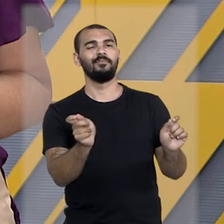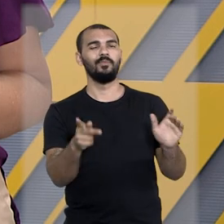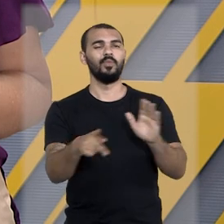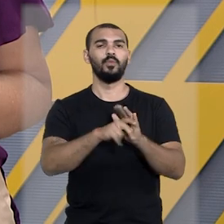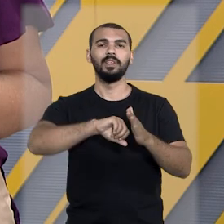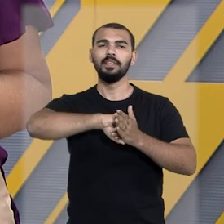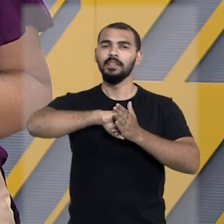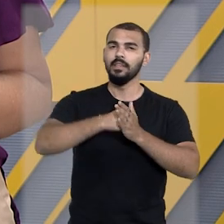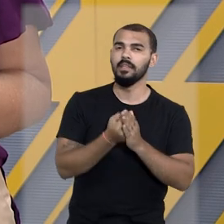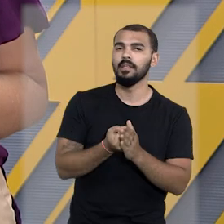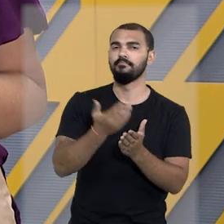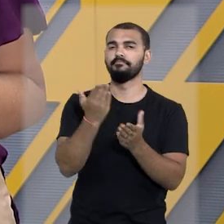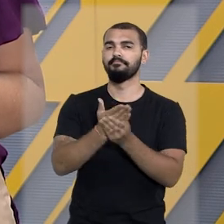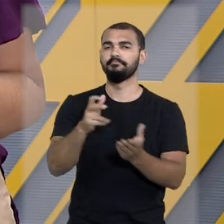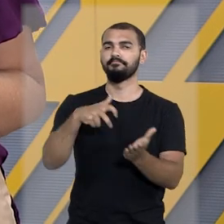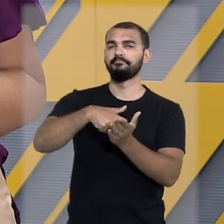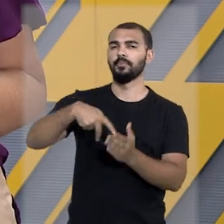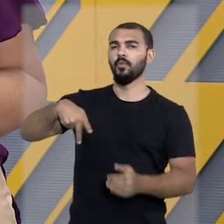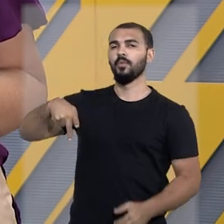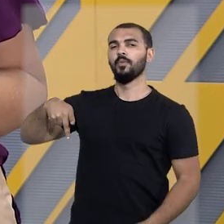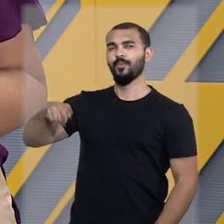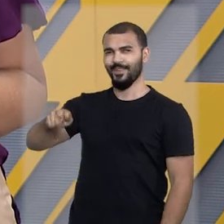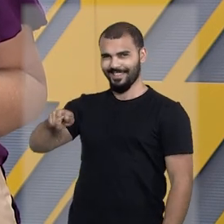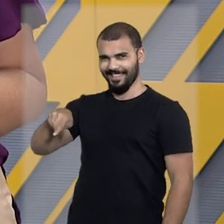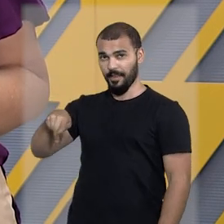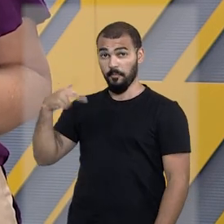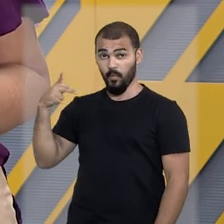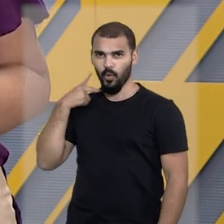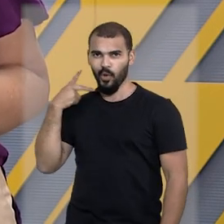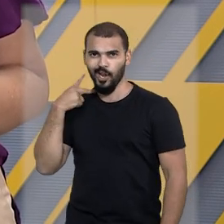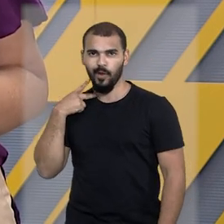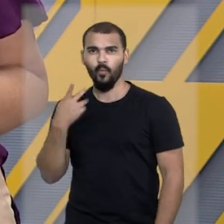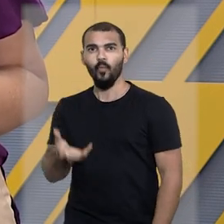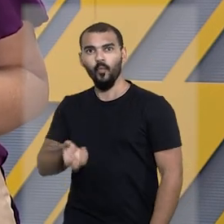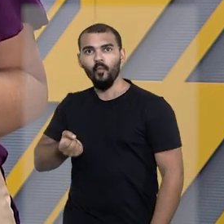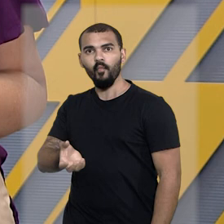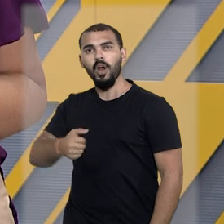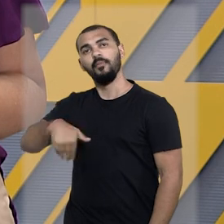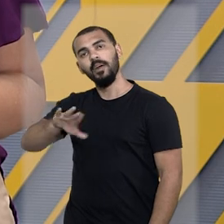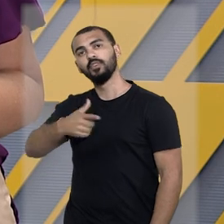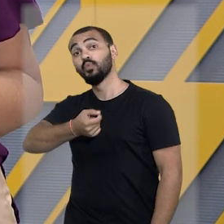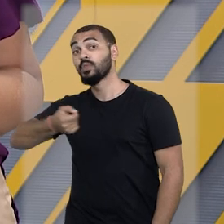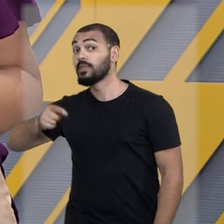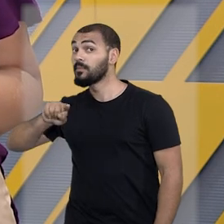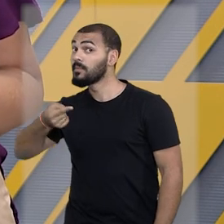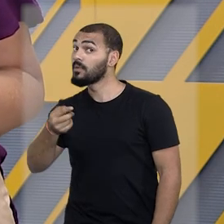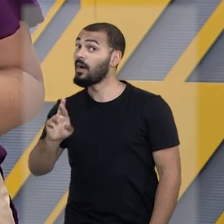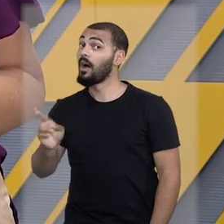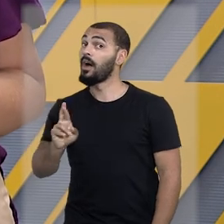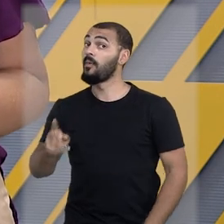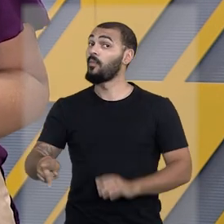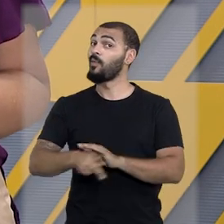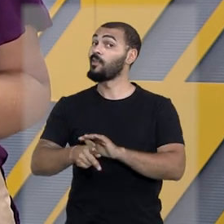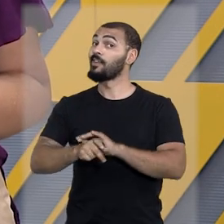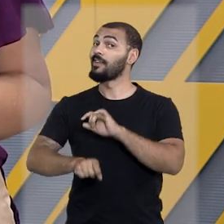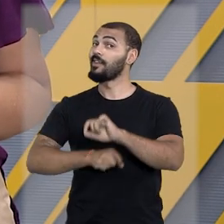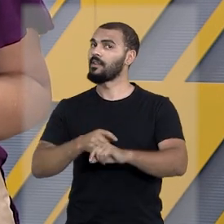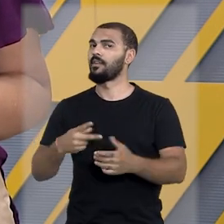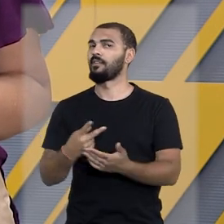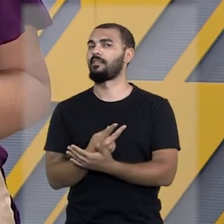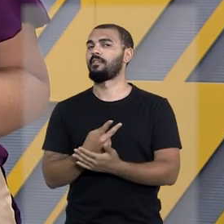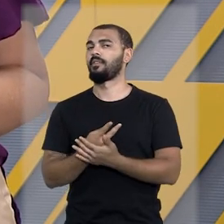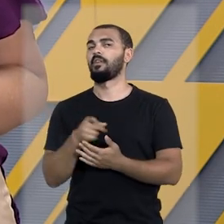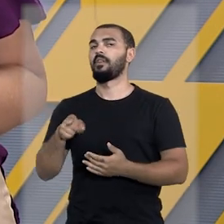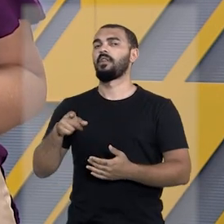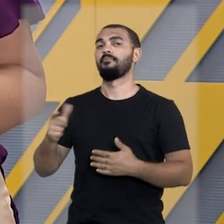um procurador aposentado acusado de receber mais de R$200 mil em vantagens ilícitas quando exercia o